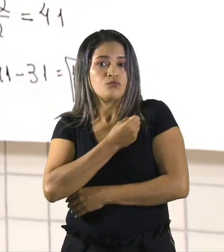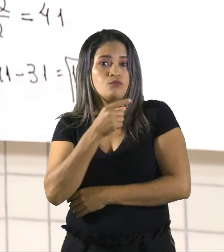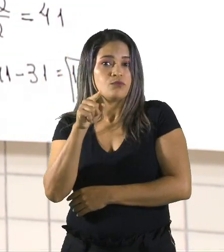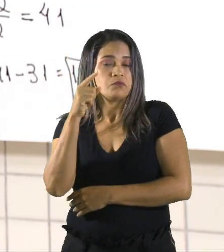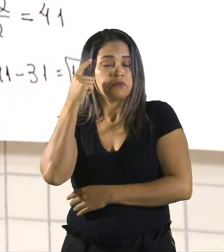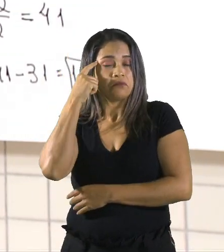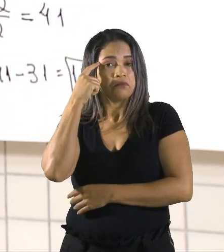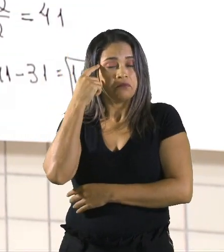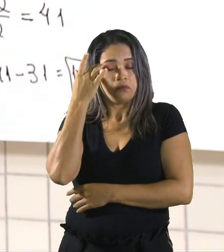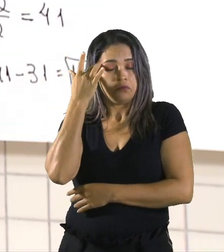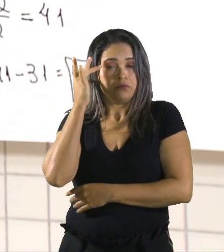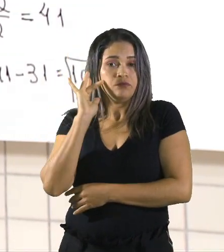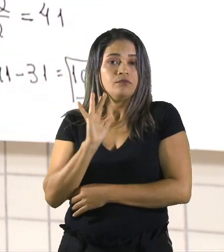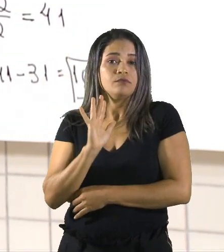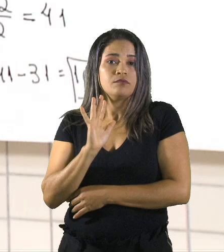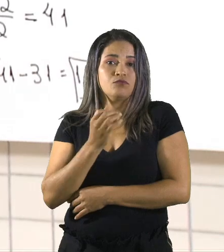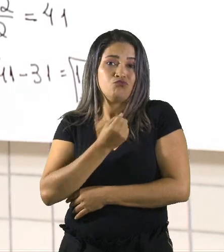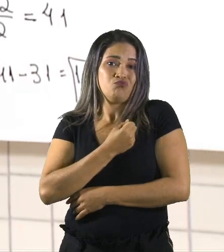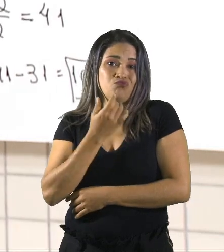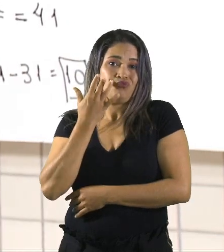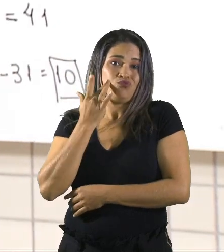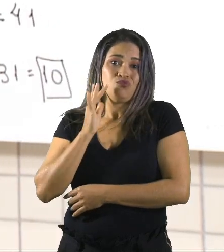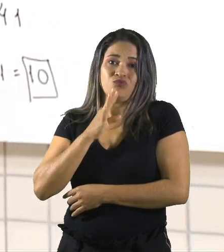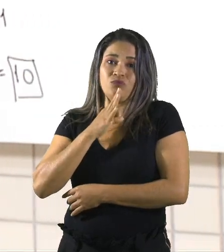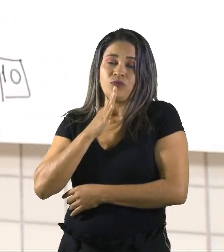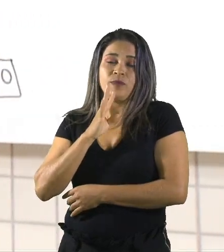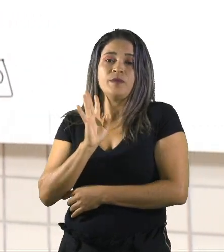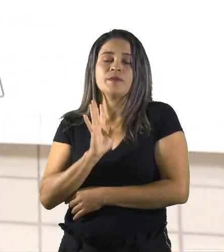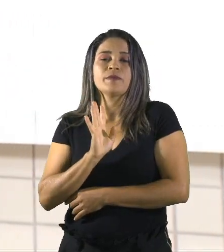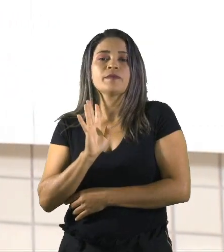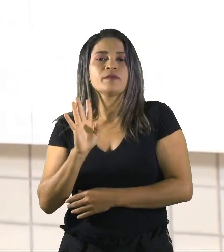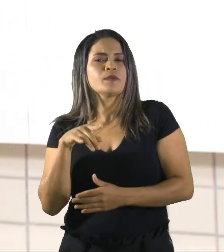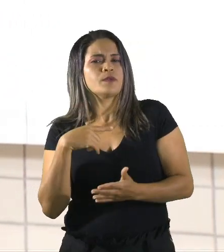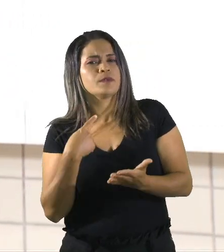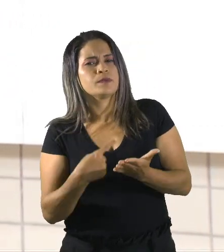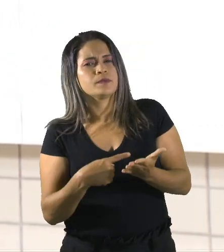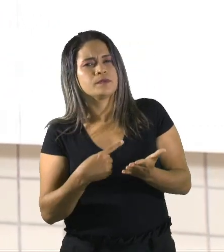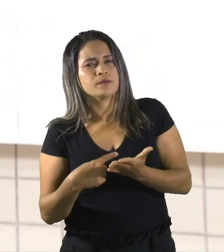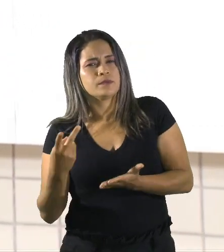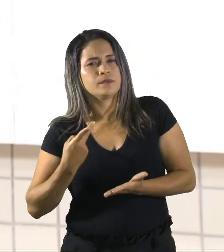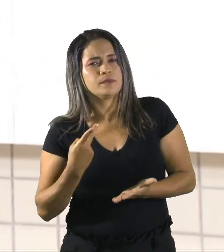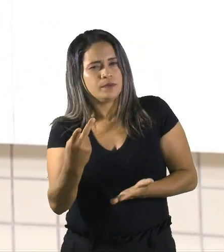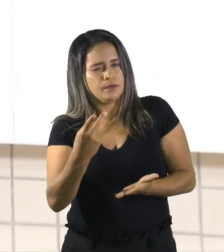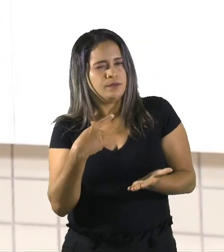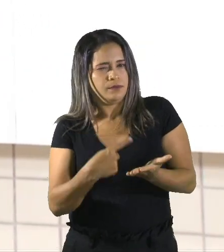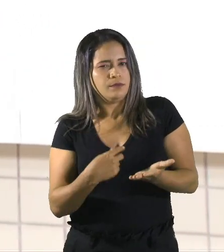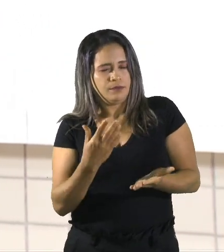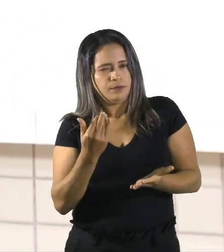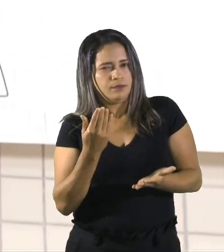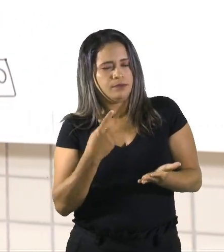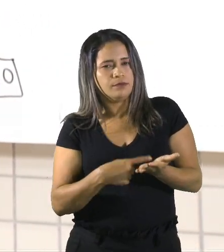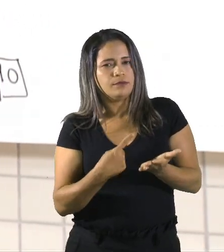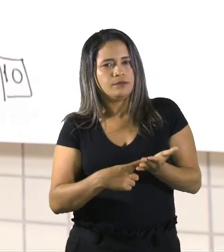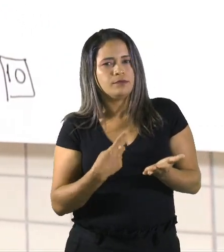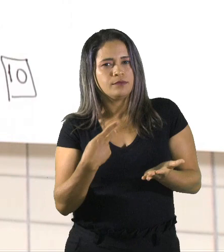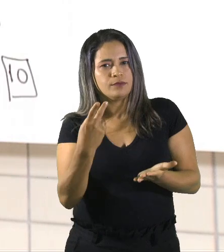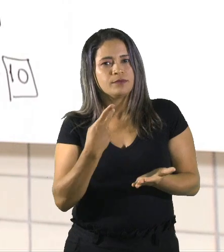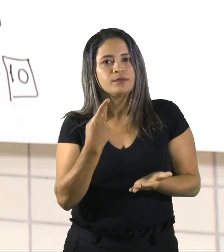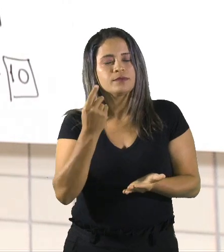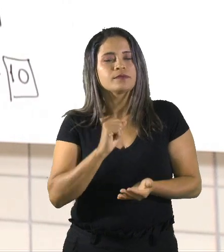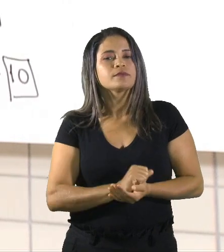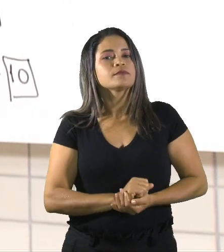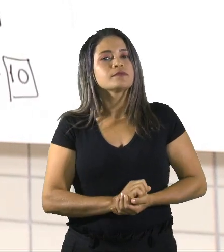mim. Agora, nós vamos combinar. Vamos fazer um combinado. Só nós dois, tá? Só nós dois. Vamos fazer um